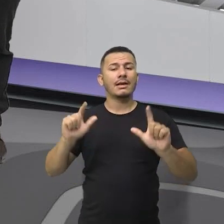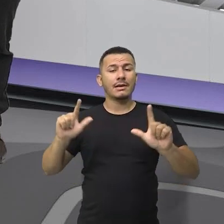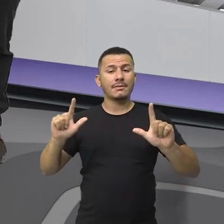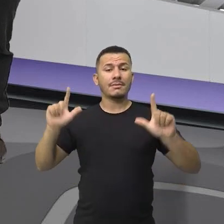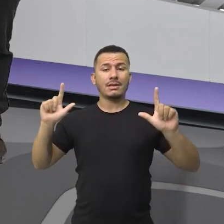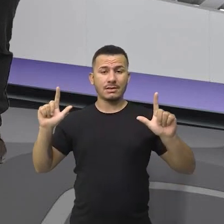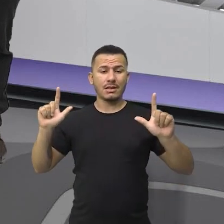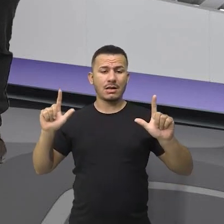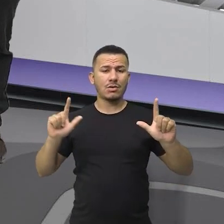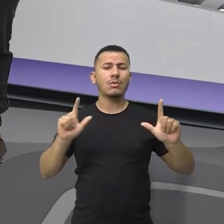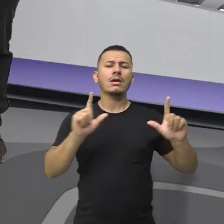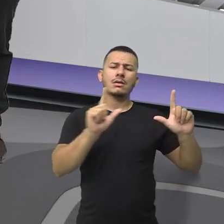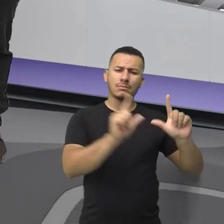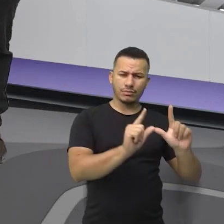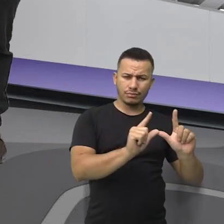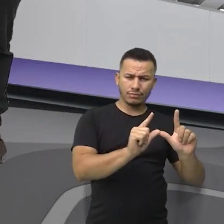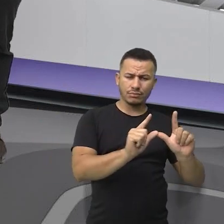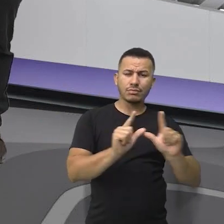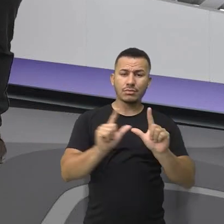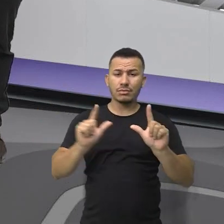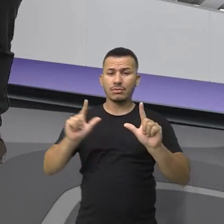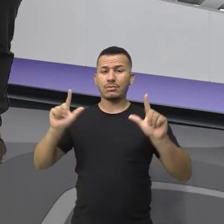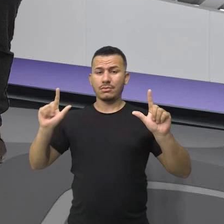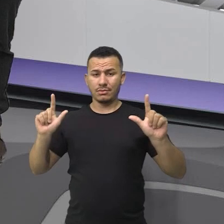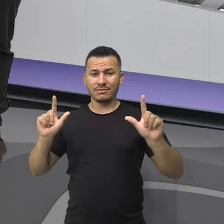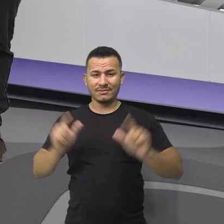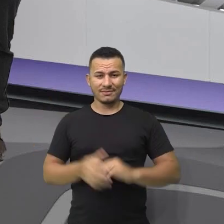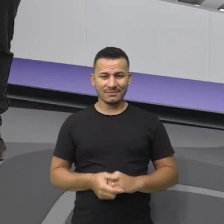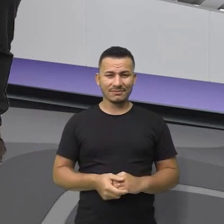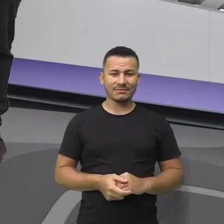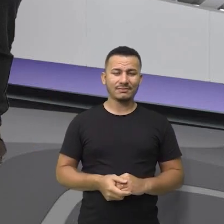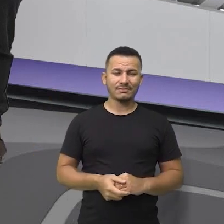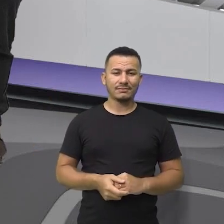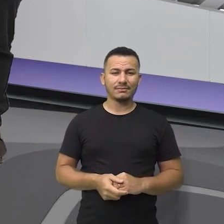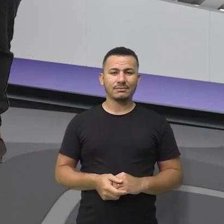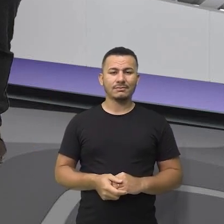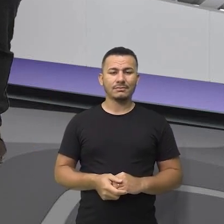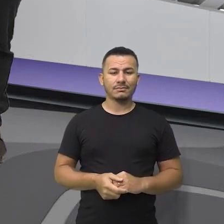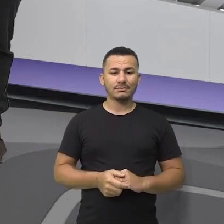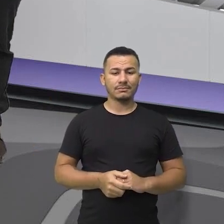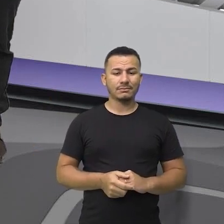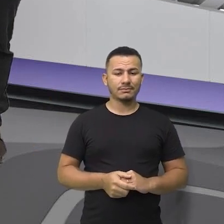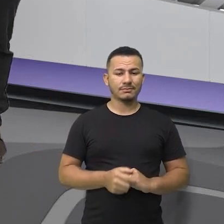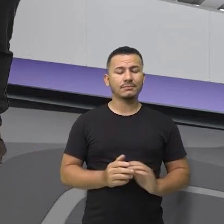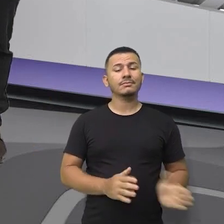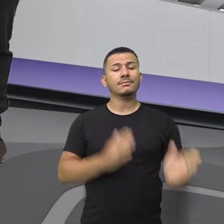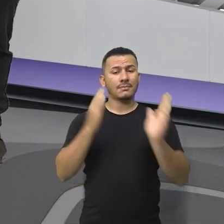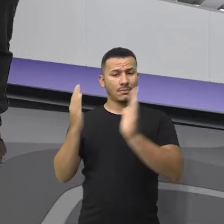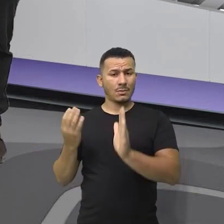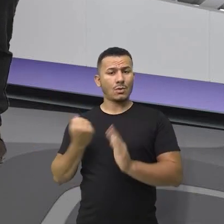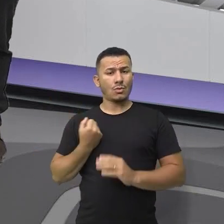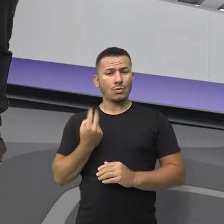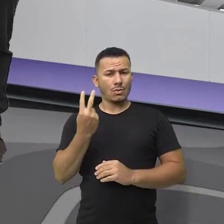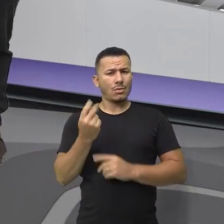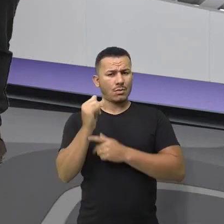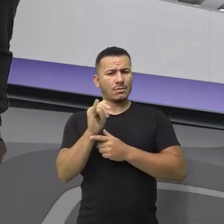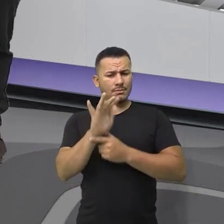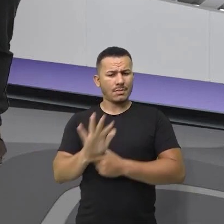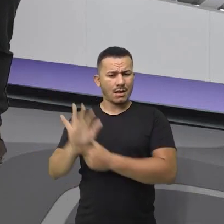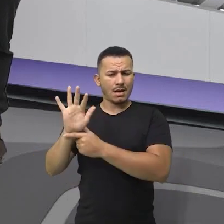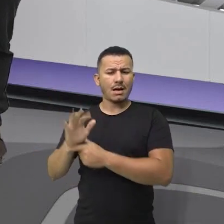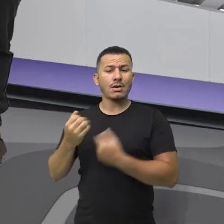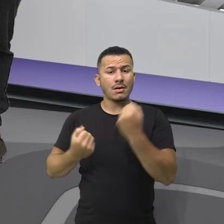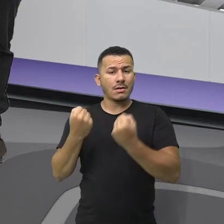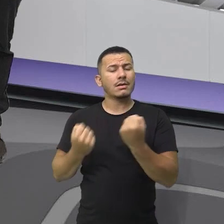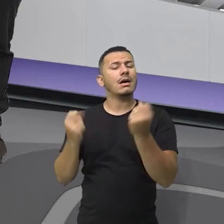ampliação. A figura menor foi ampliada em uma figura maior, beleza? Acompanhe agora a figura de número 2. Nós temos aí o